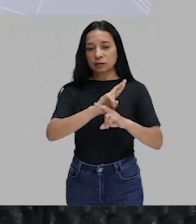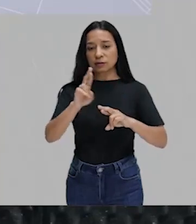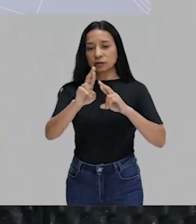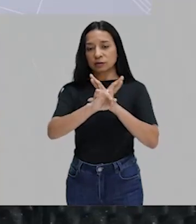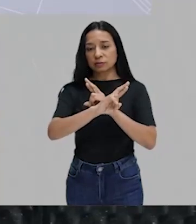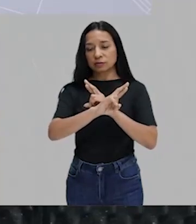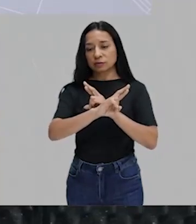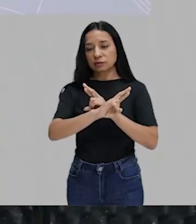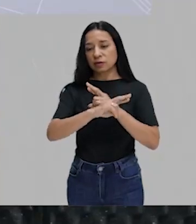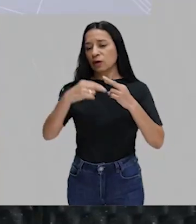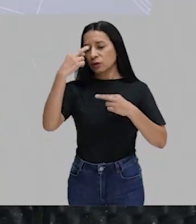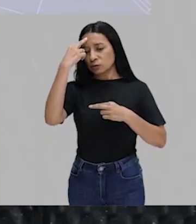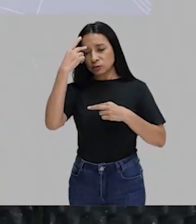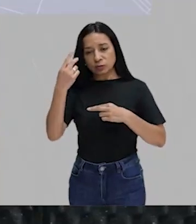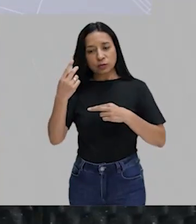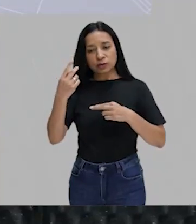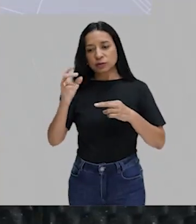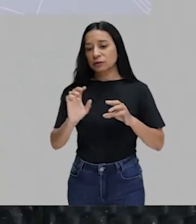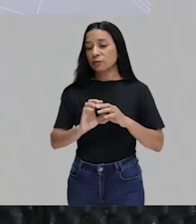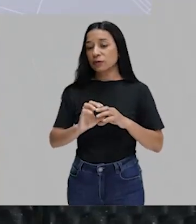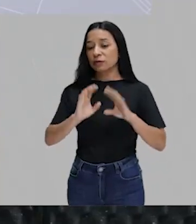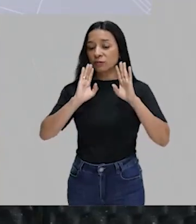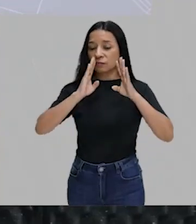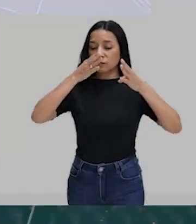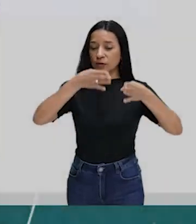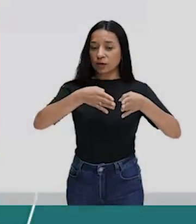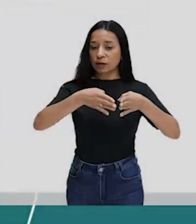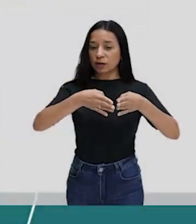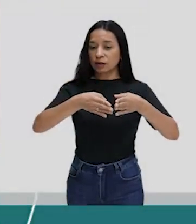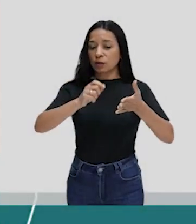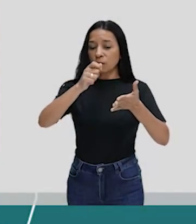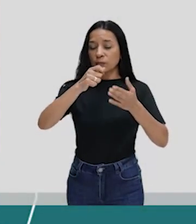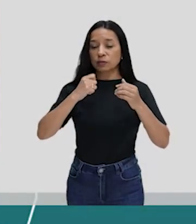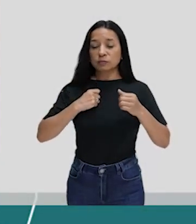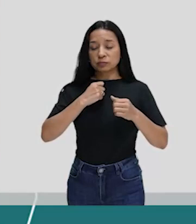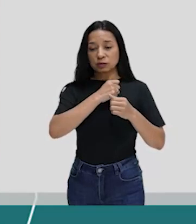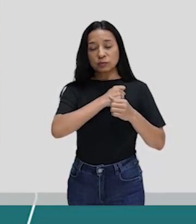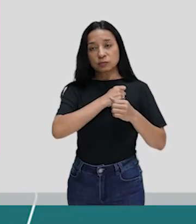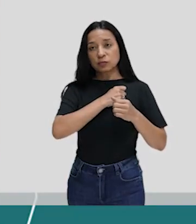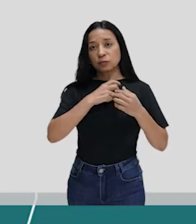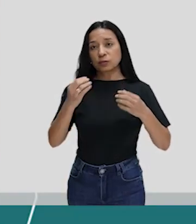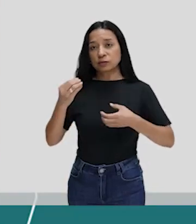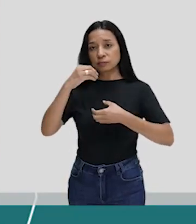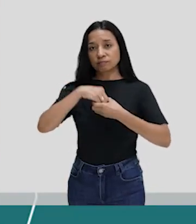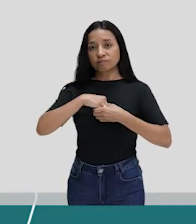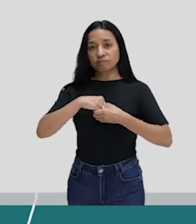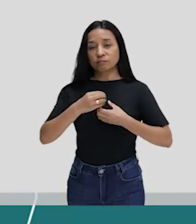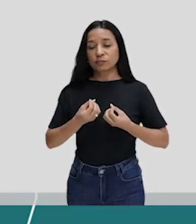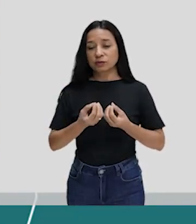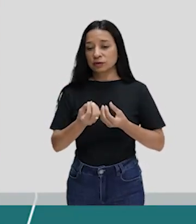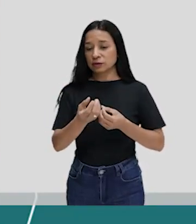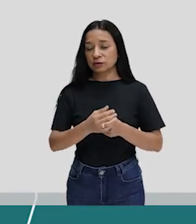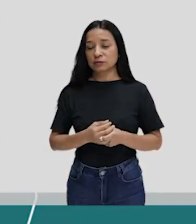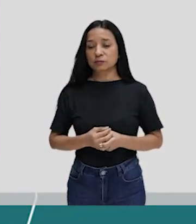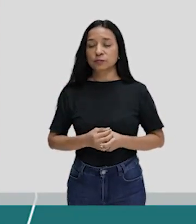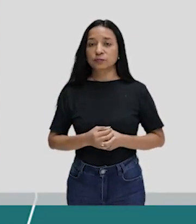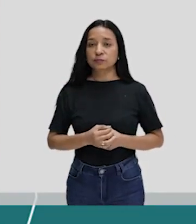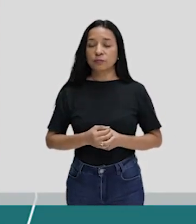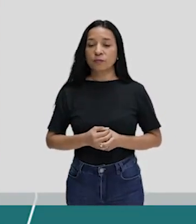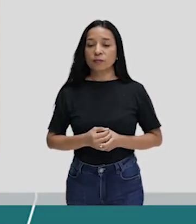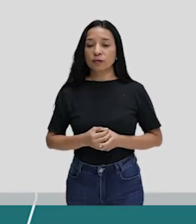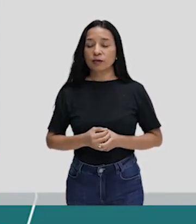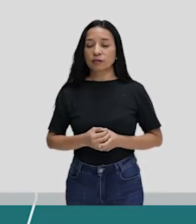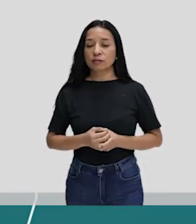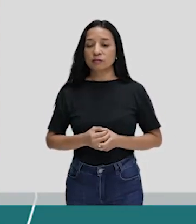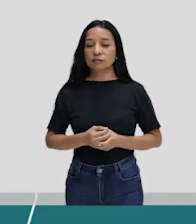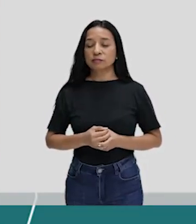autores parnasianos. Então, esse meio aí de luta das classes sociais, se era mais bem, se era